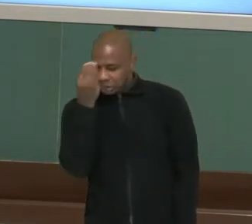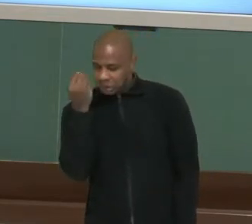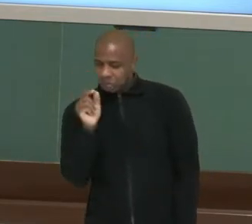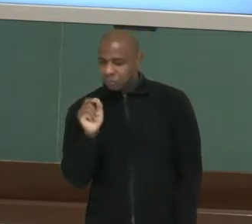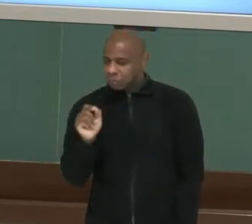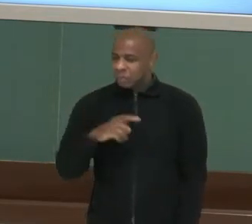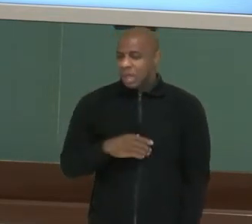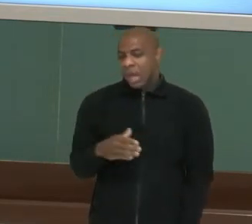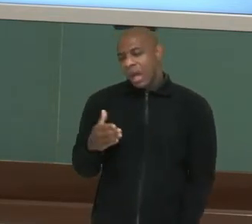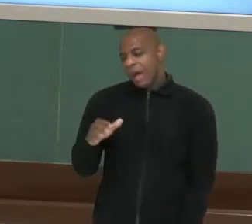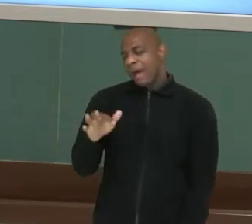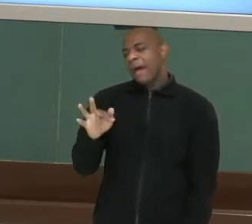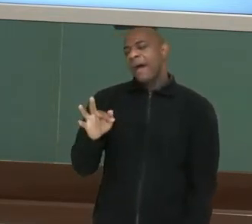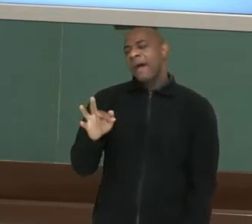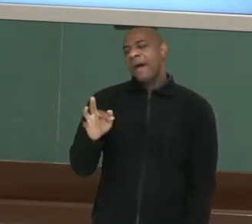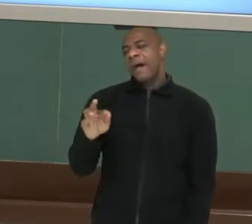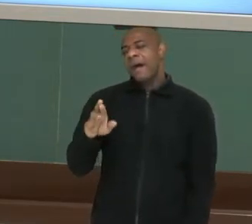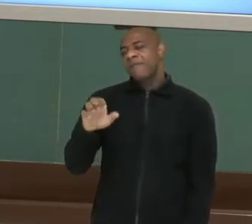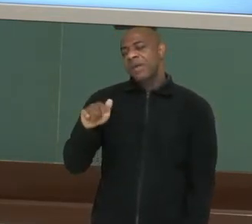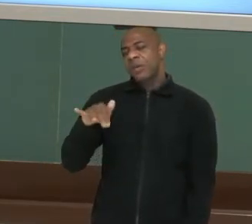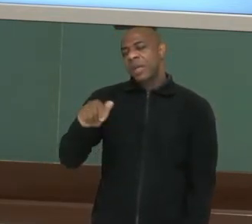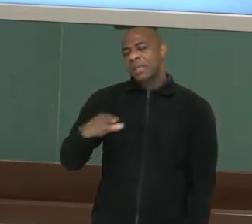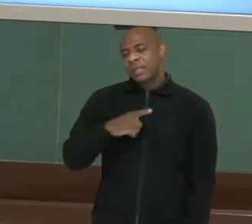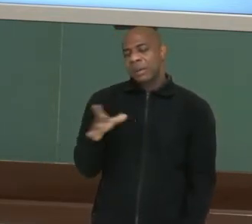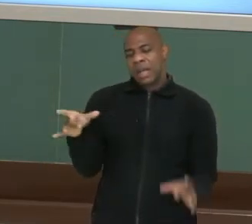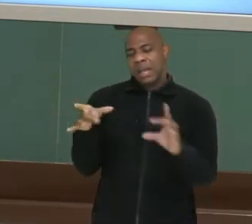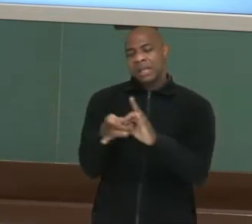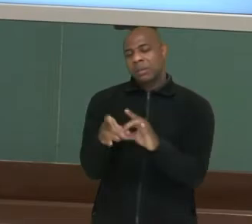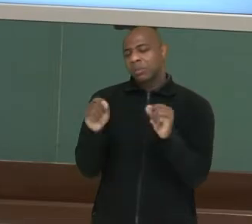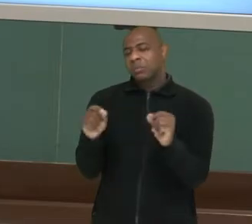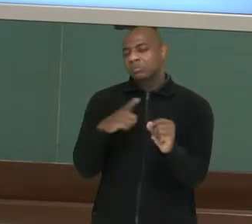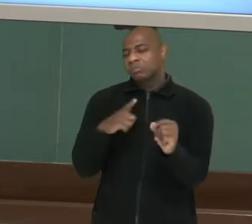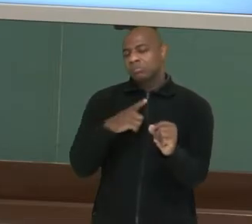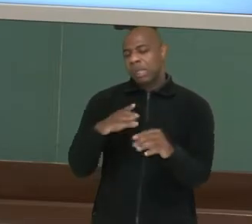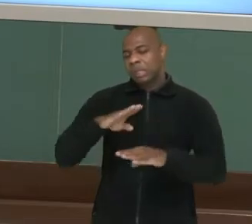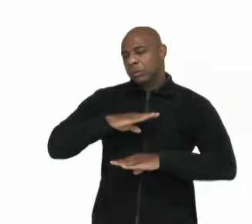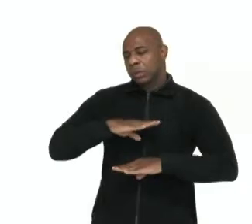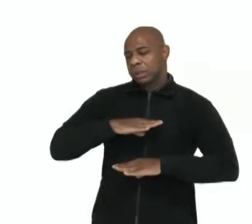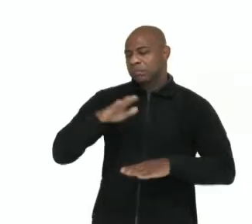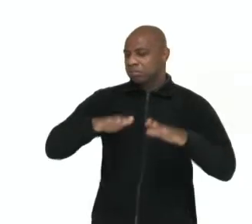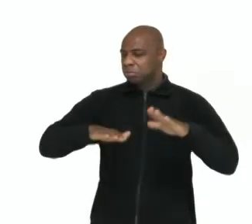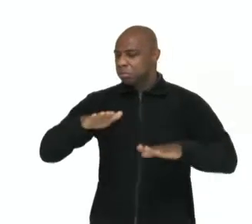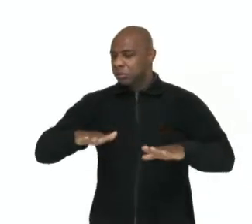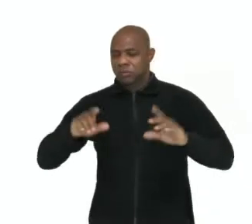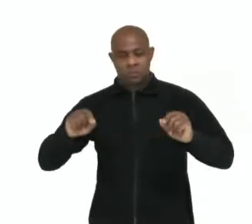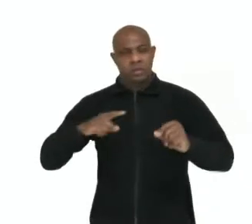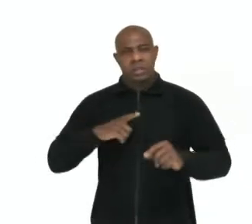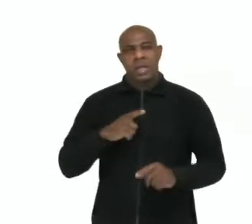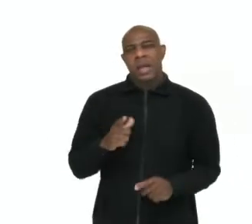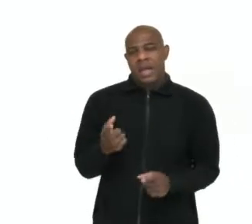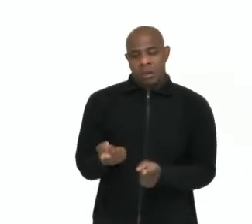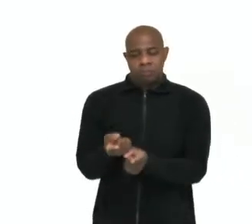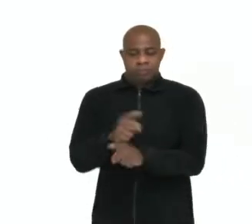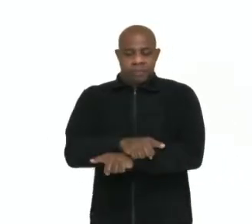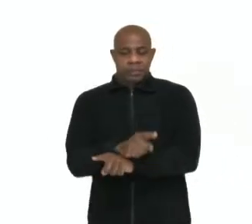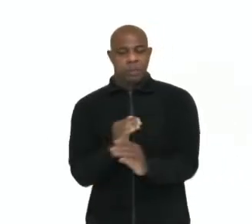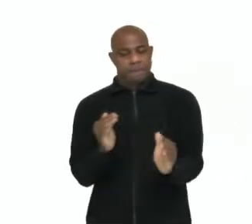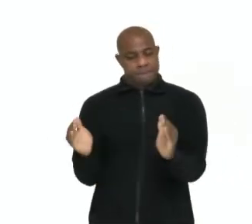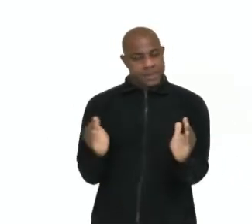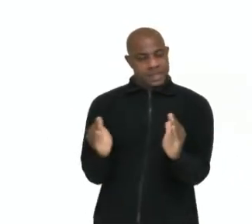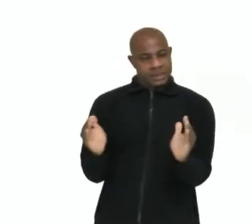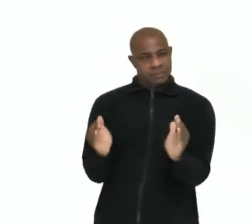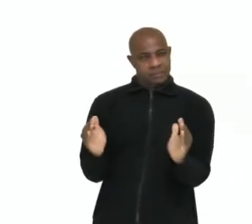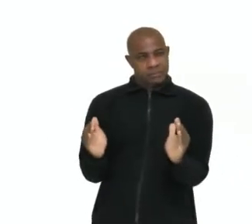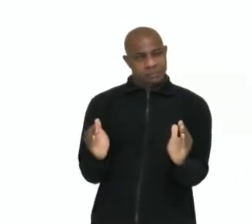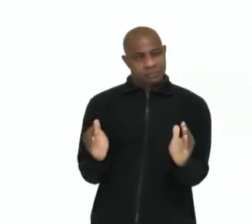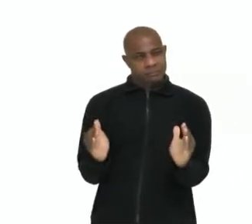e a frequência, eles estão relacionados através dessa equação. A frequência é o inverso do período. Repare